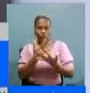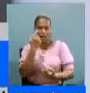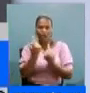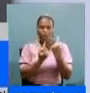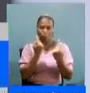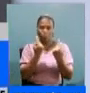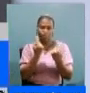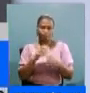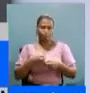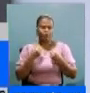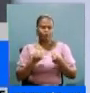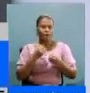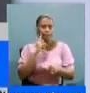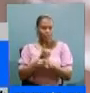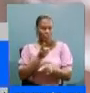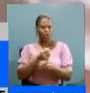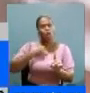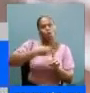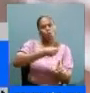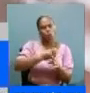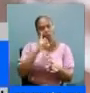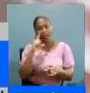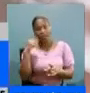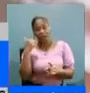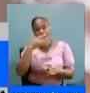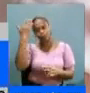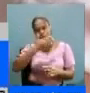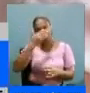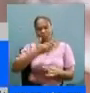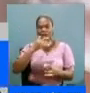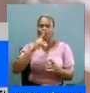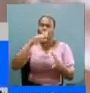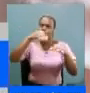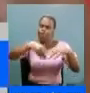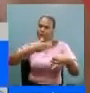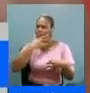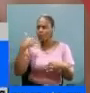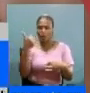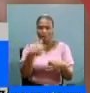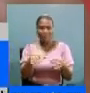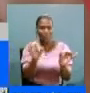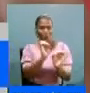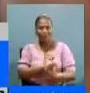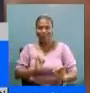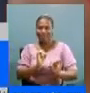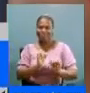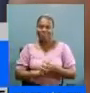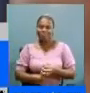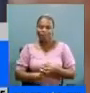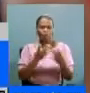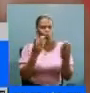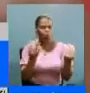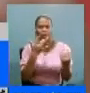alguma resignação, apesar da sua luta diária e da sua infinita beleza. Eu, na diáspora e também